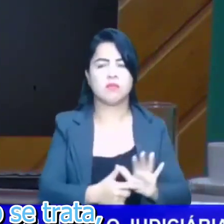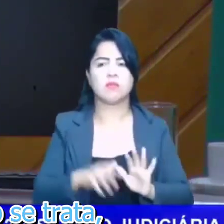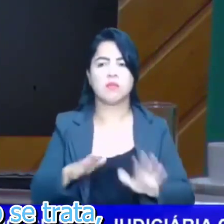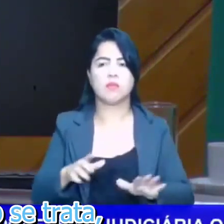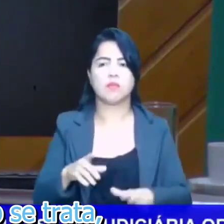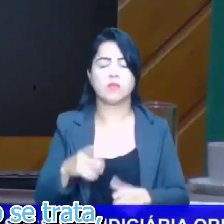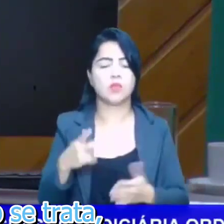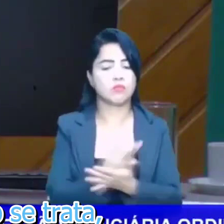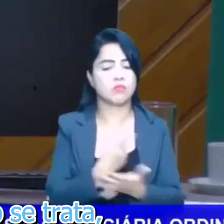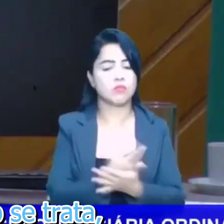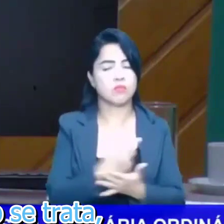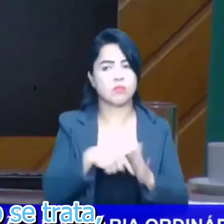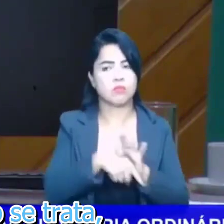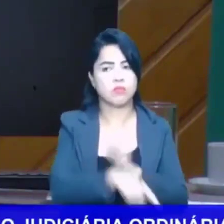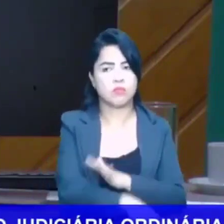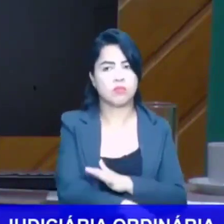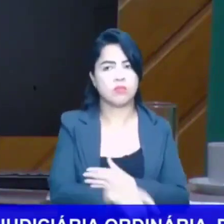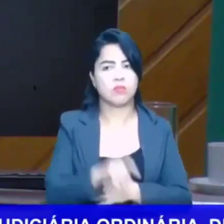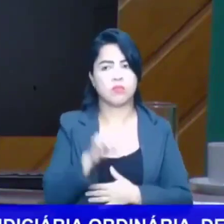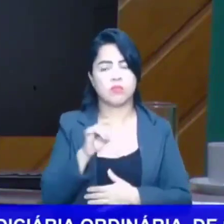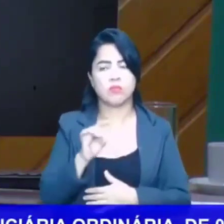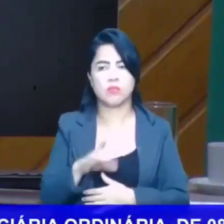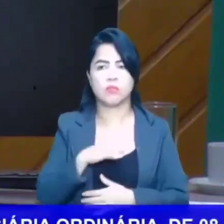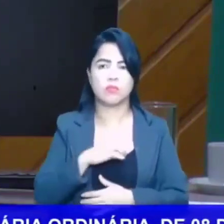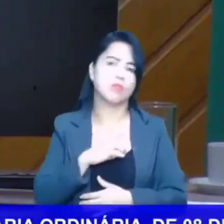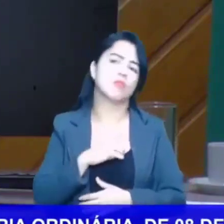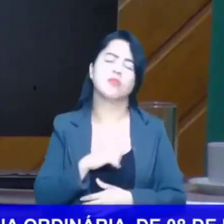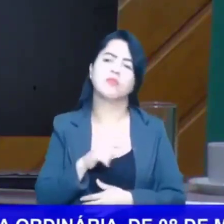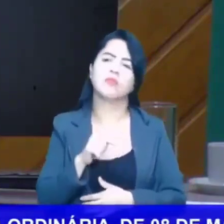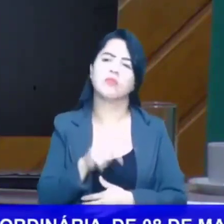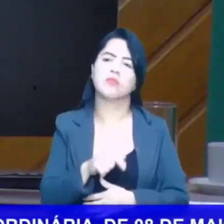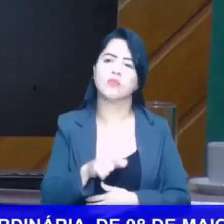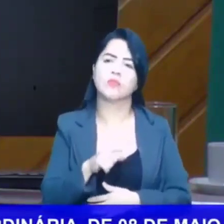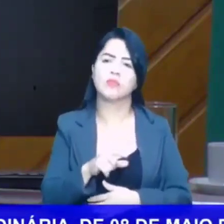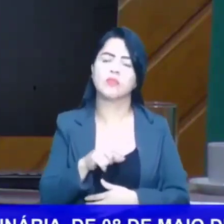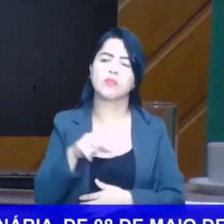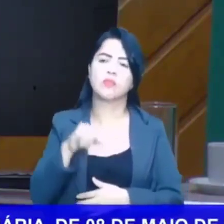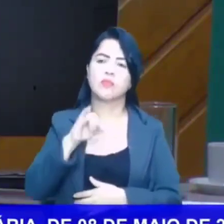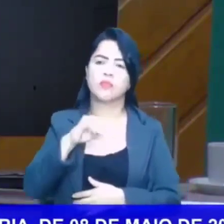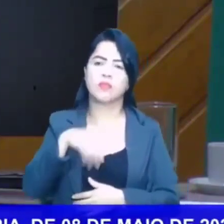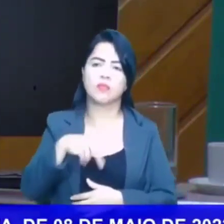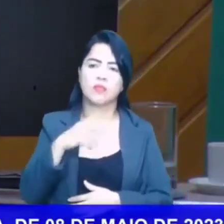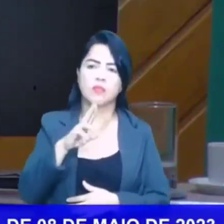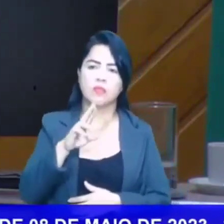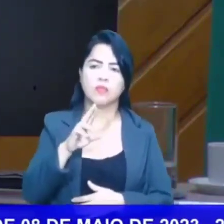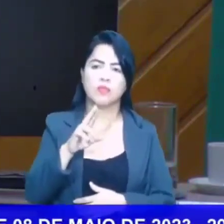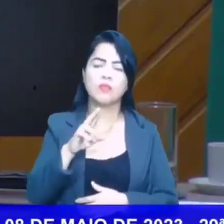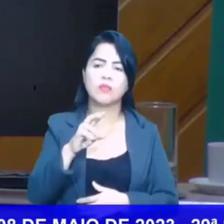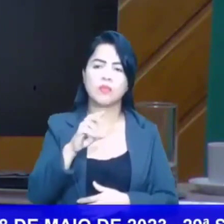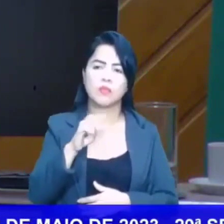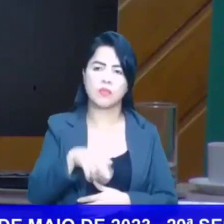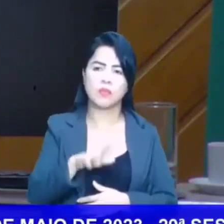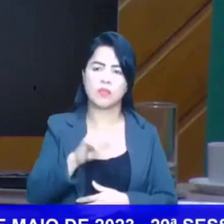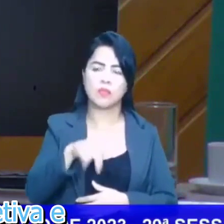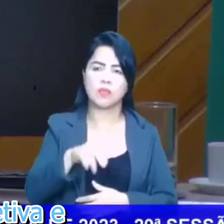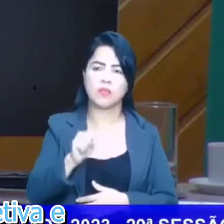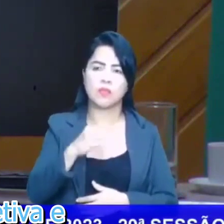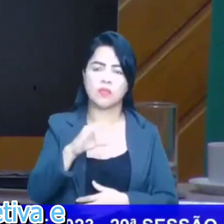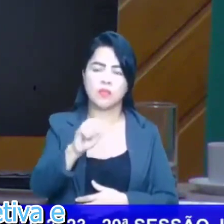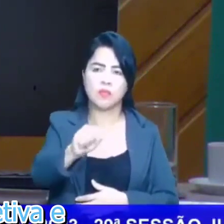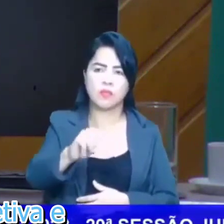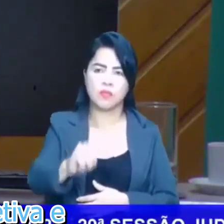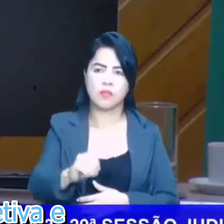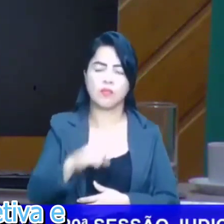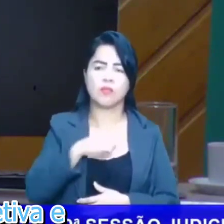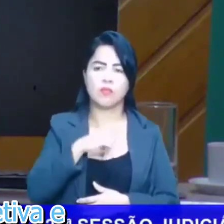porque não se trata, ou melhor, além dessa impugnação que dá conta da